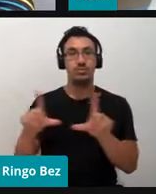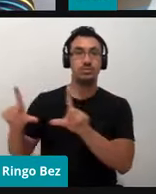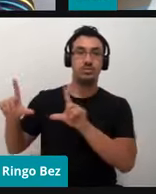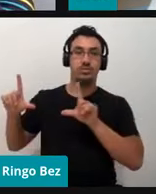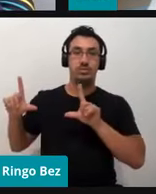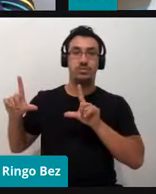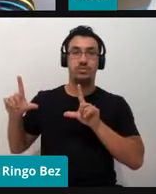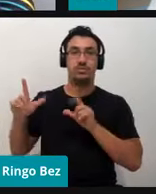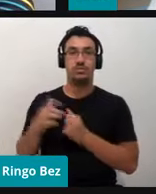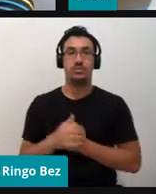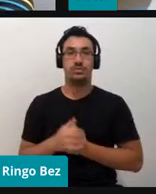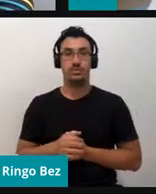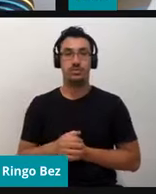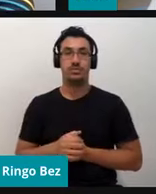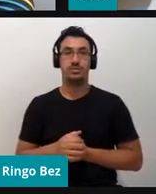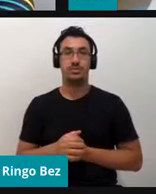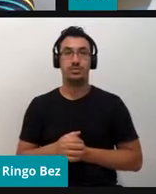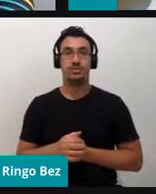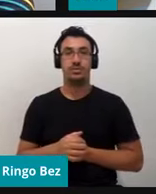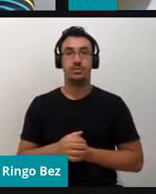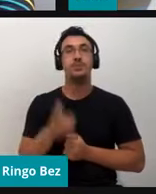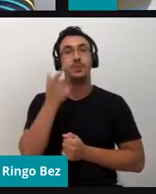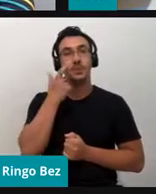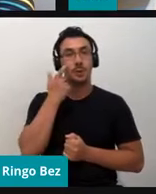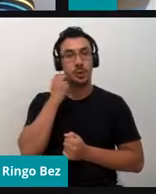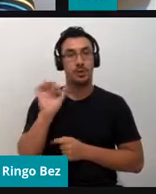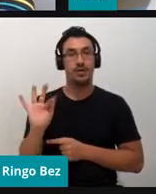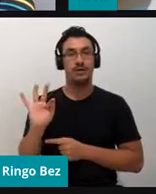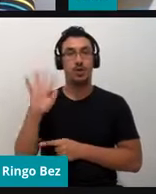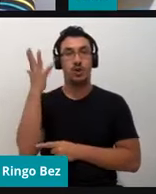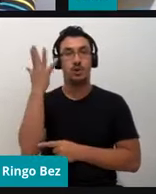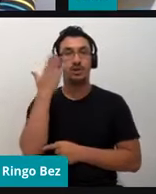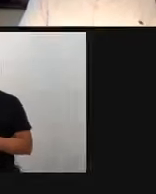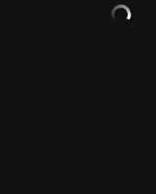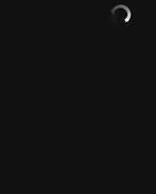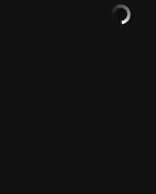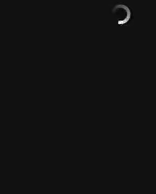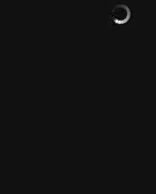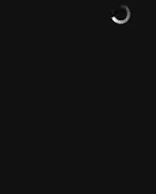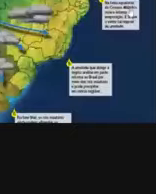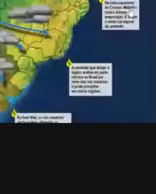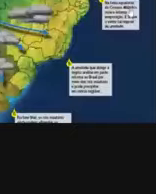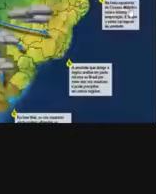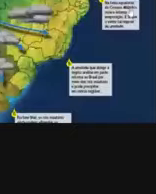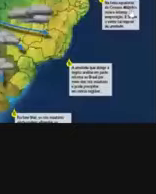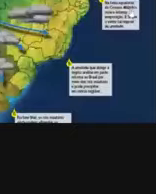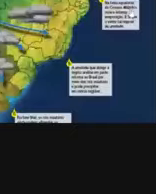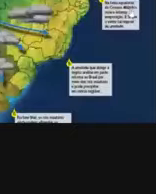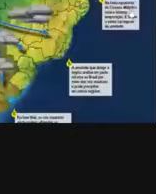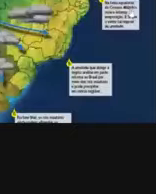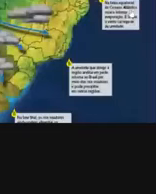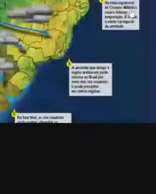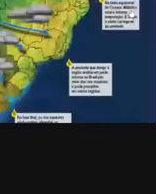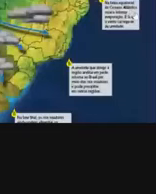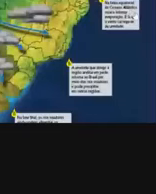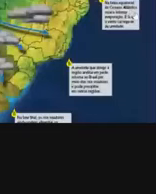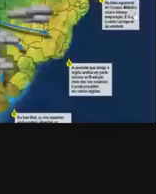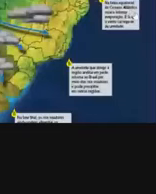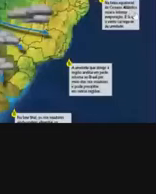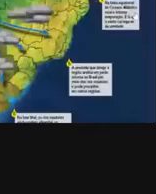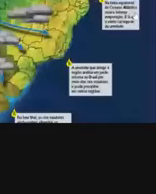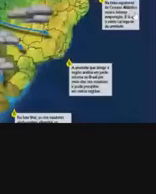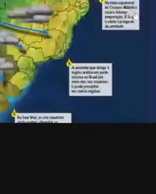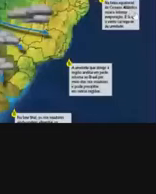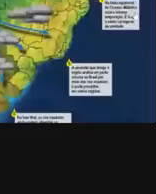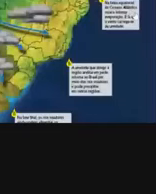Que é um fenômeno já bastante conhecido, né? Não sei se vocês estão vendo aí. Essa é uma ilustração que está